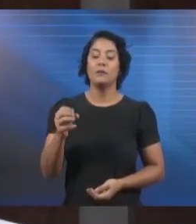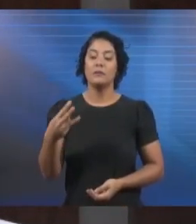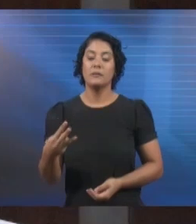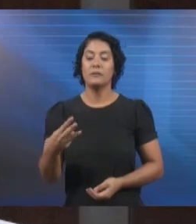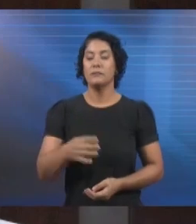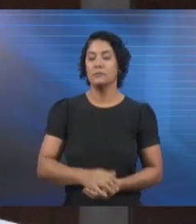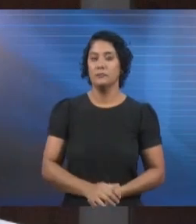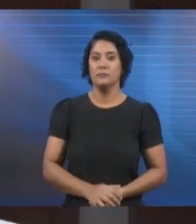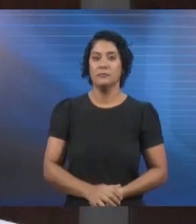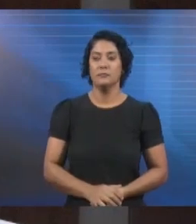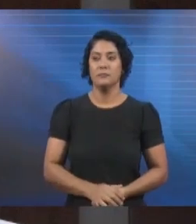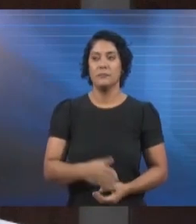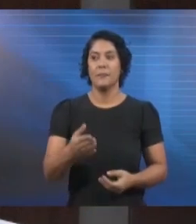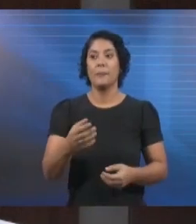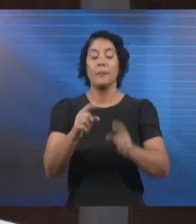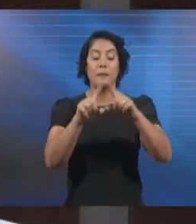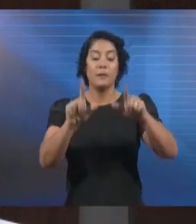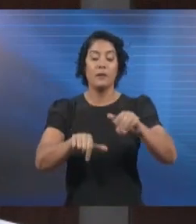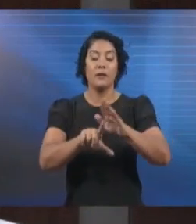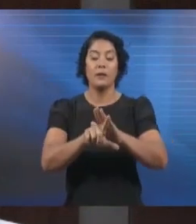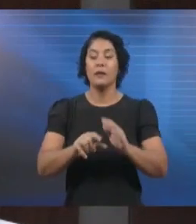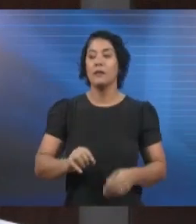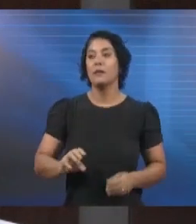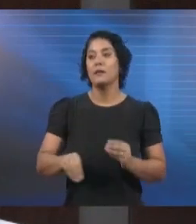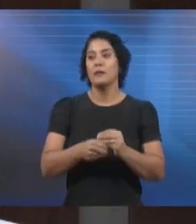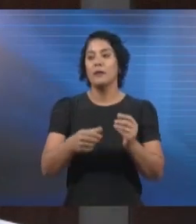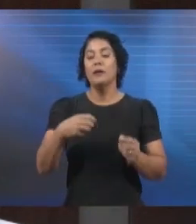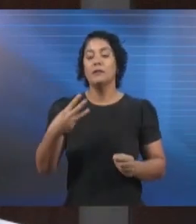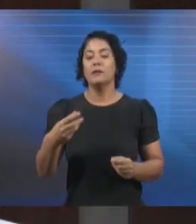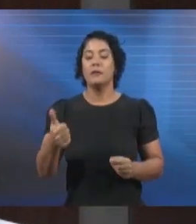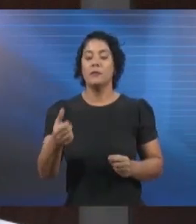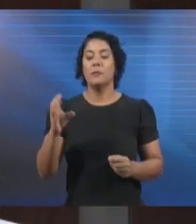41/2022 número do projeto de lei complementar